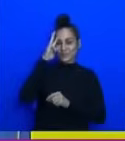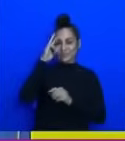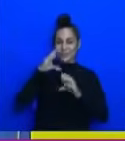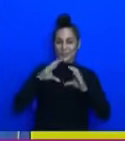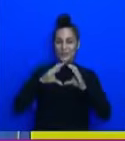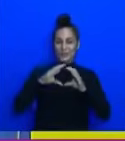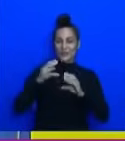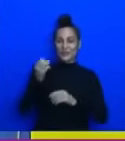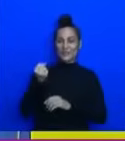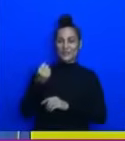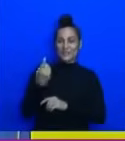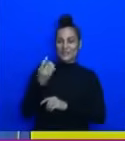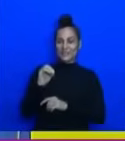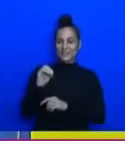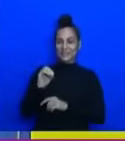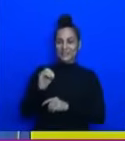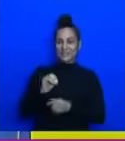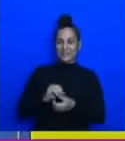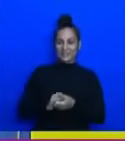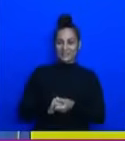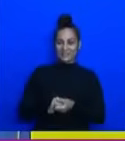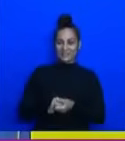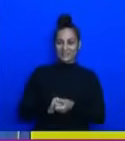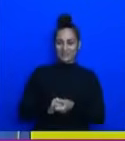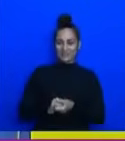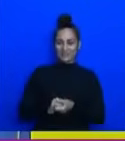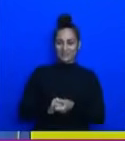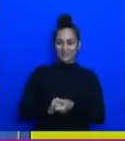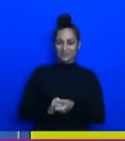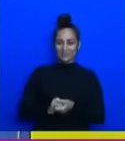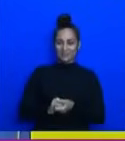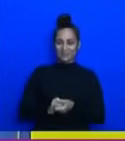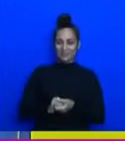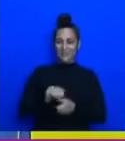terça-feira. Bola branca número 10. Branca 10.